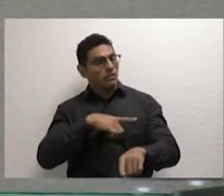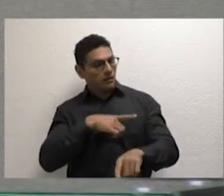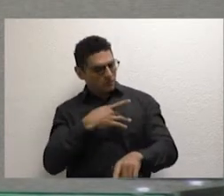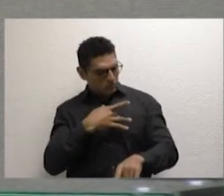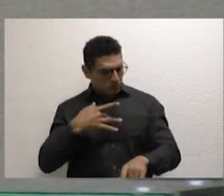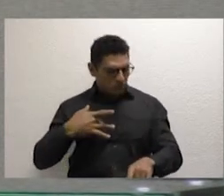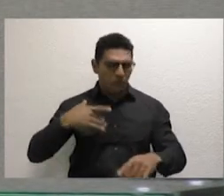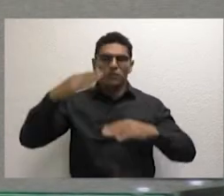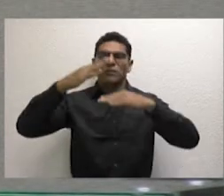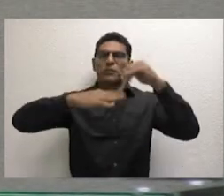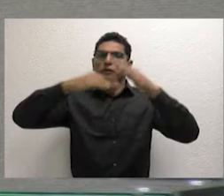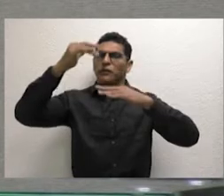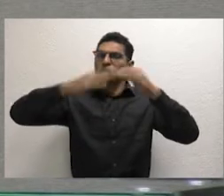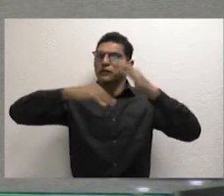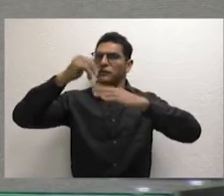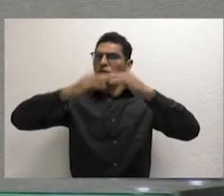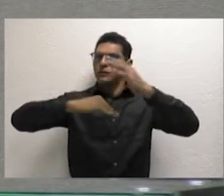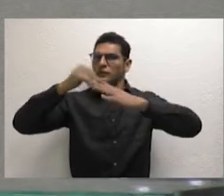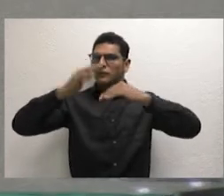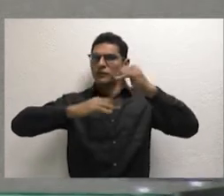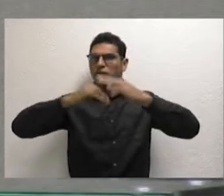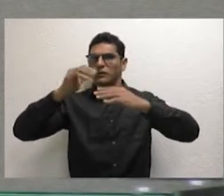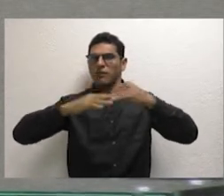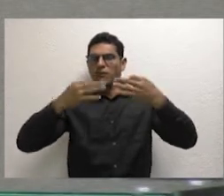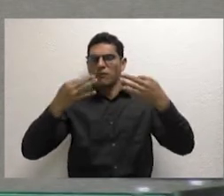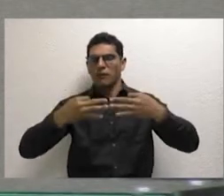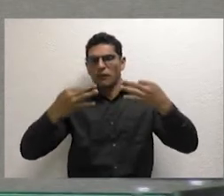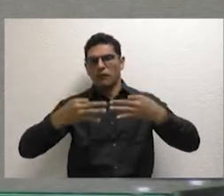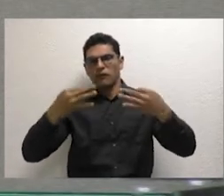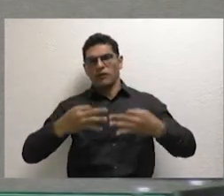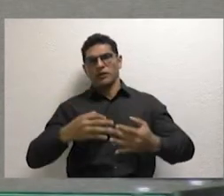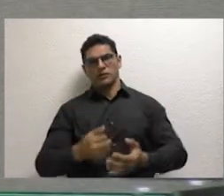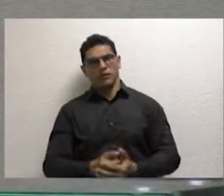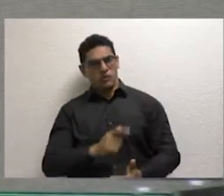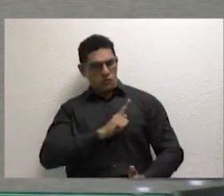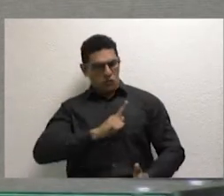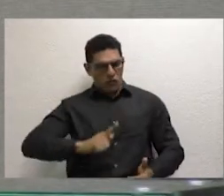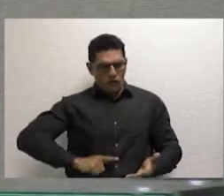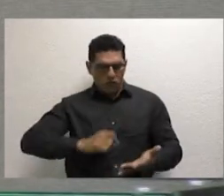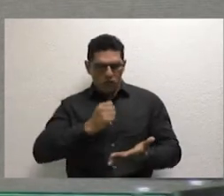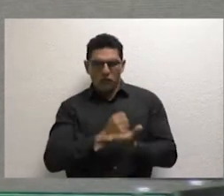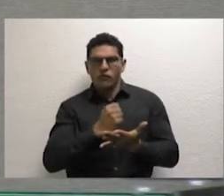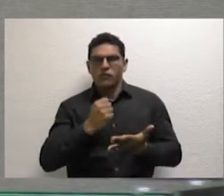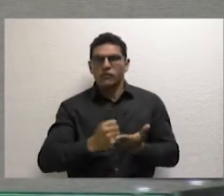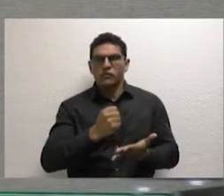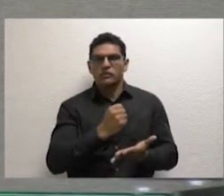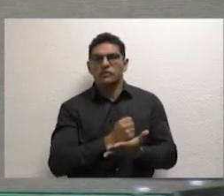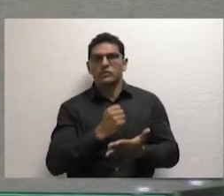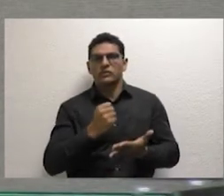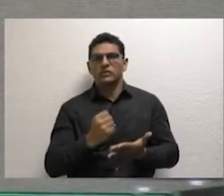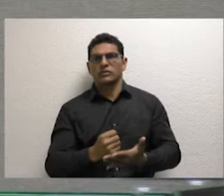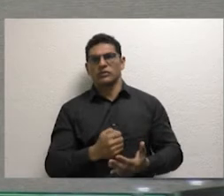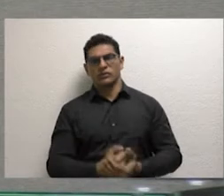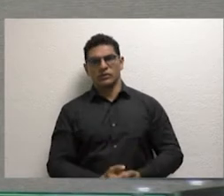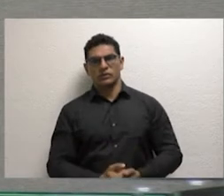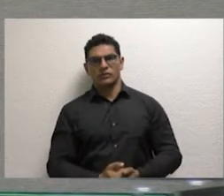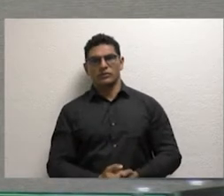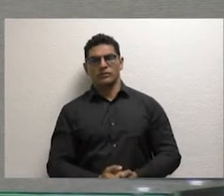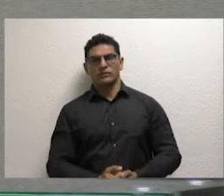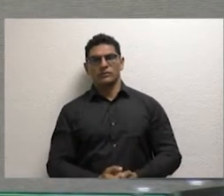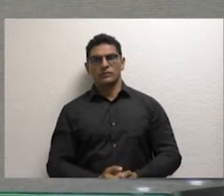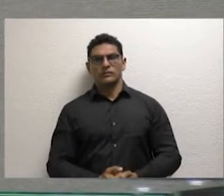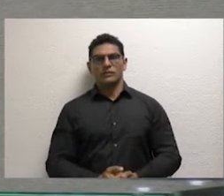e especializada. E para isso o governo contratou esse novo instituto